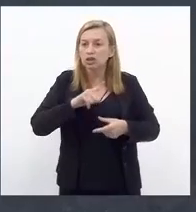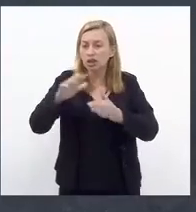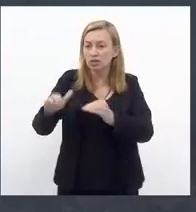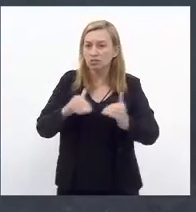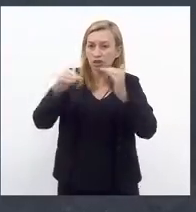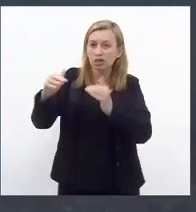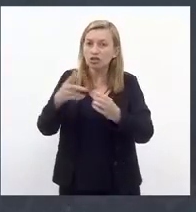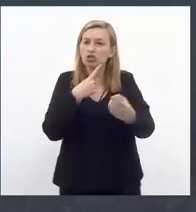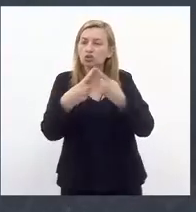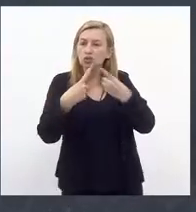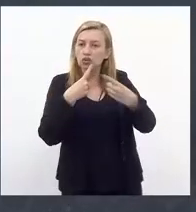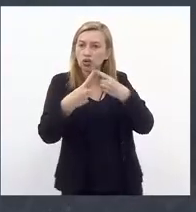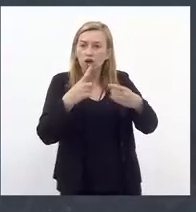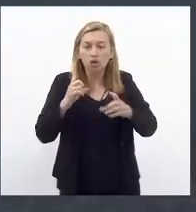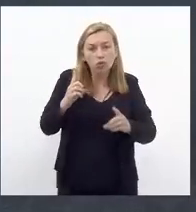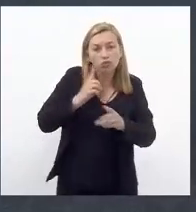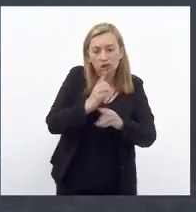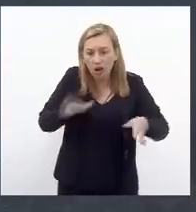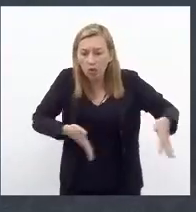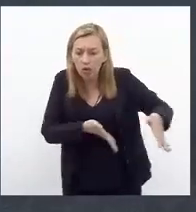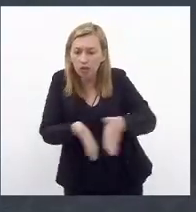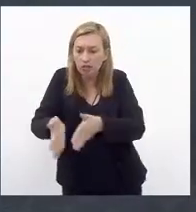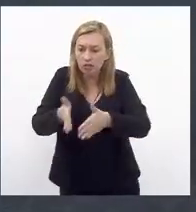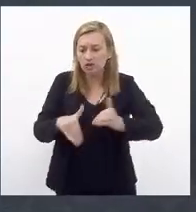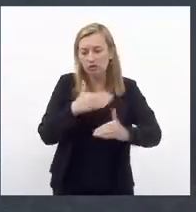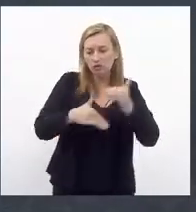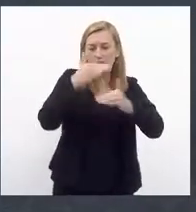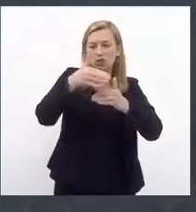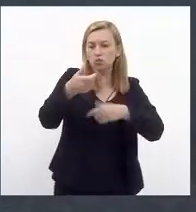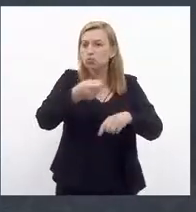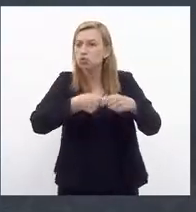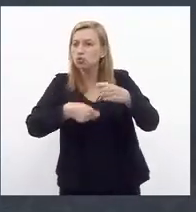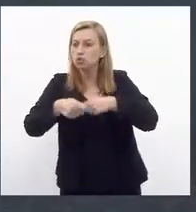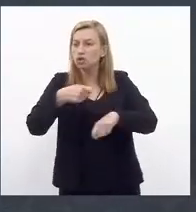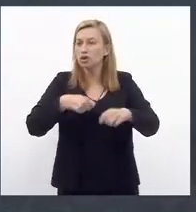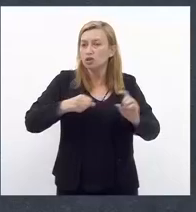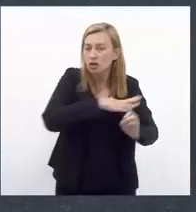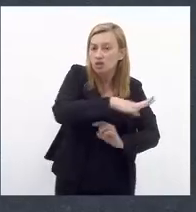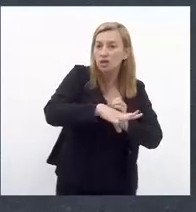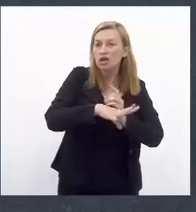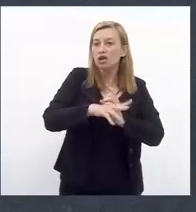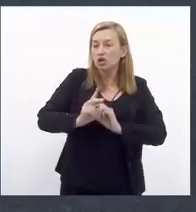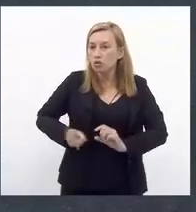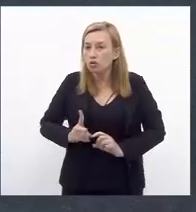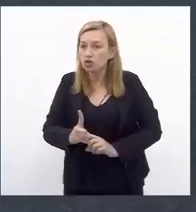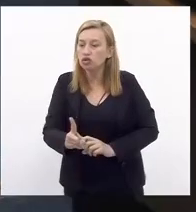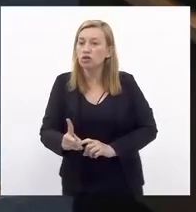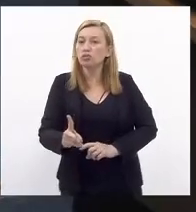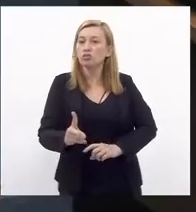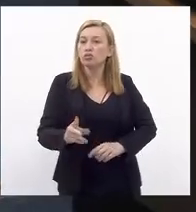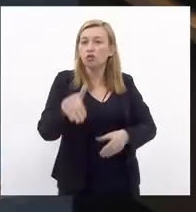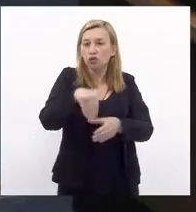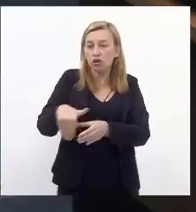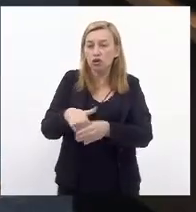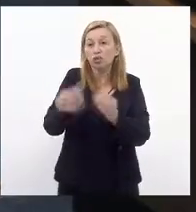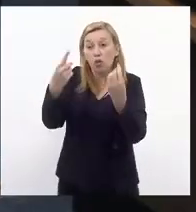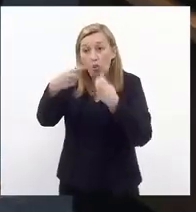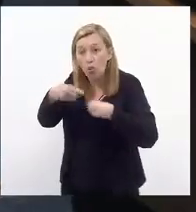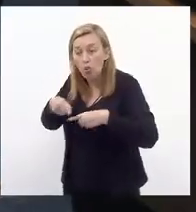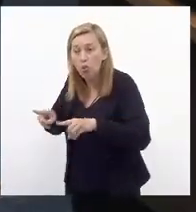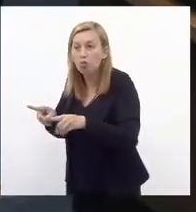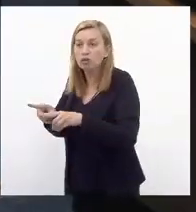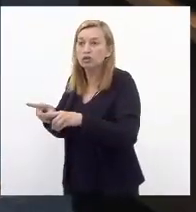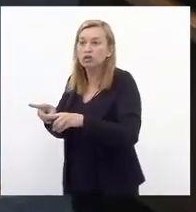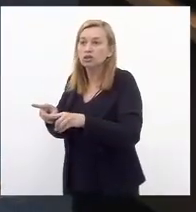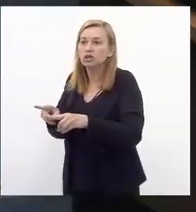soberania nesse debate reencontram caminho de desenvolvimento econômico social e mantemos a nossa coerência votando Contra